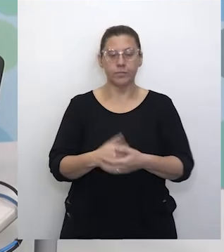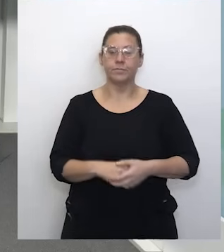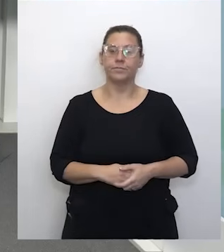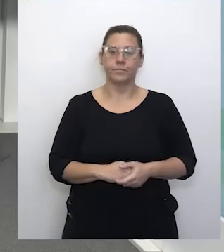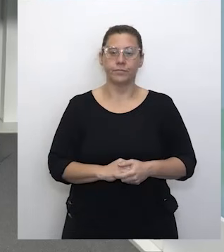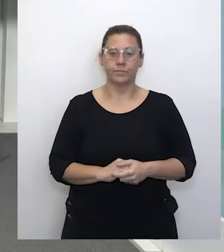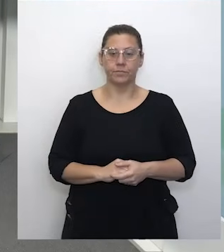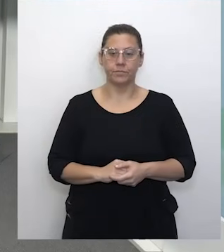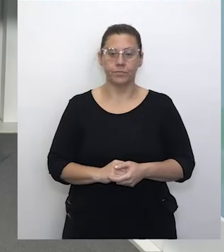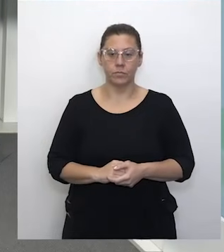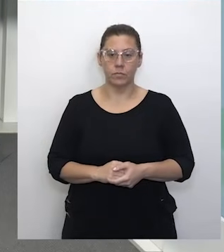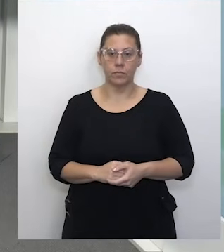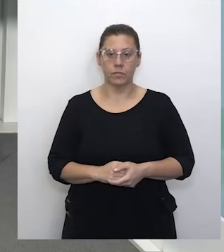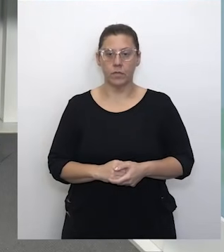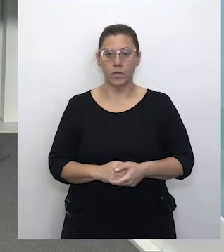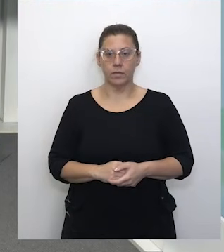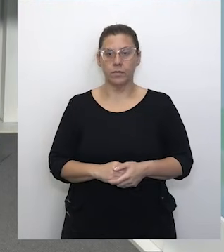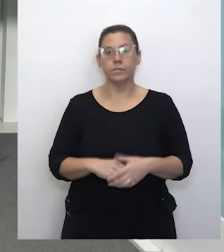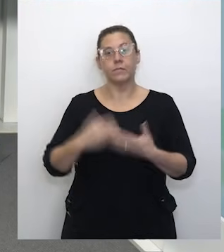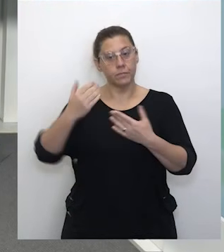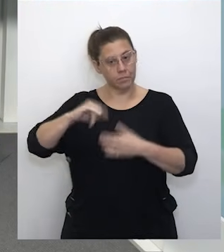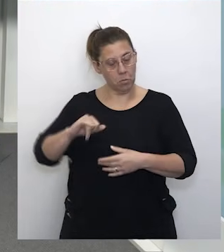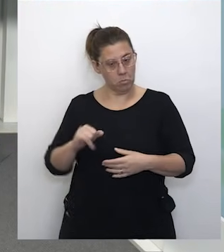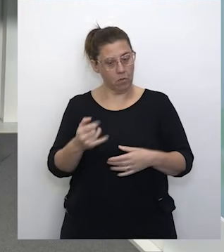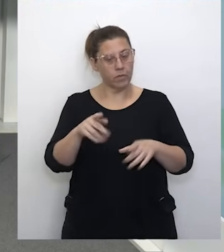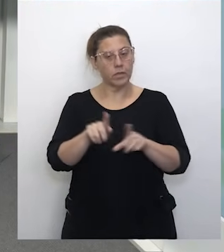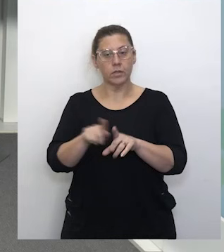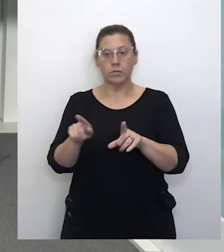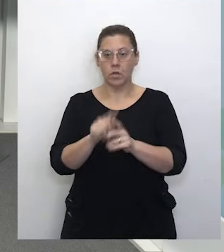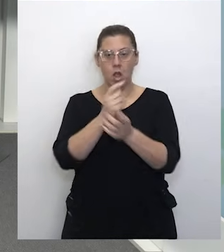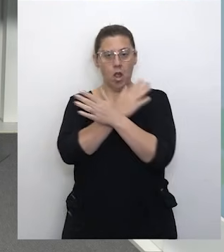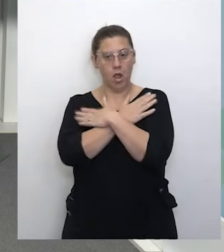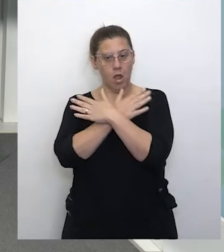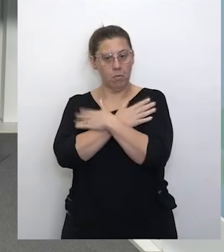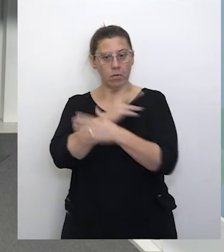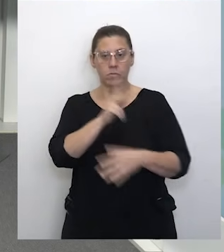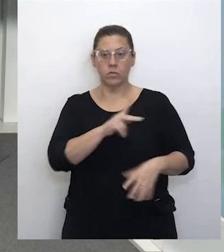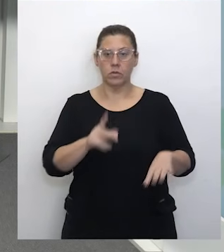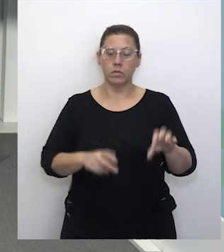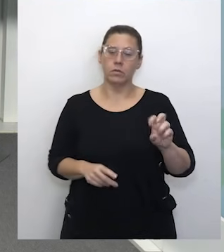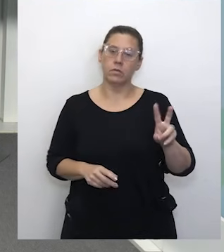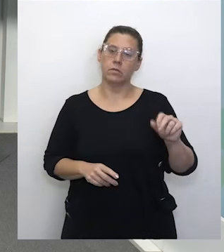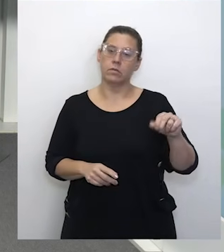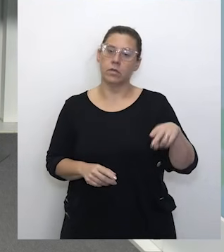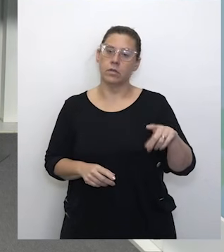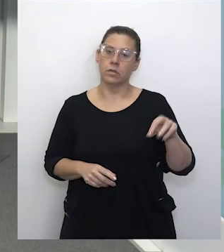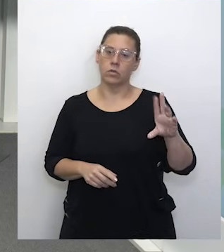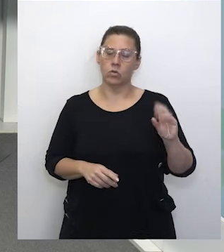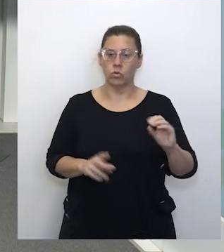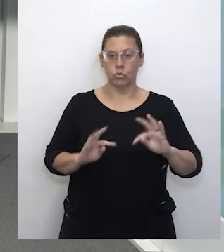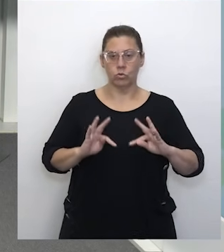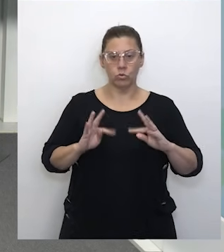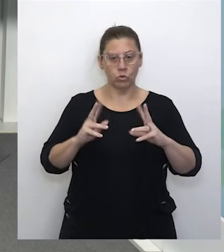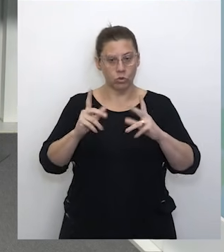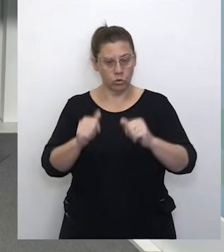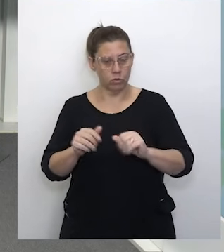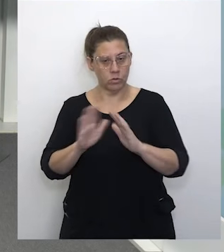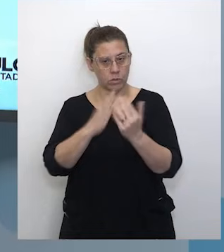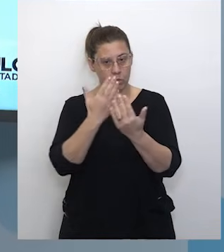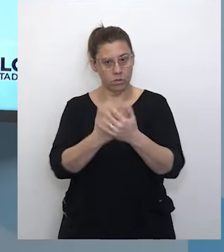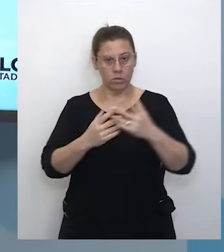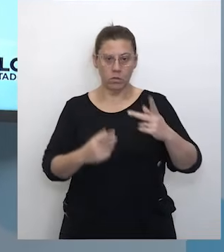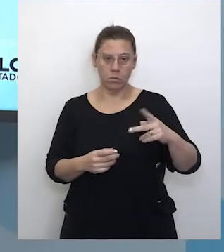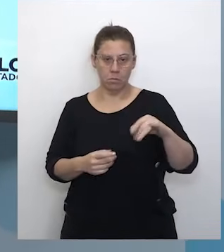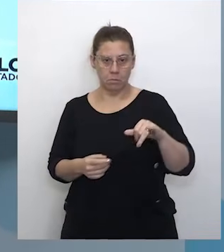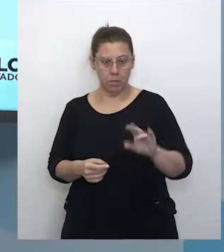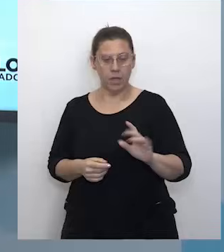né, Vivi? Isso aí. Bora. E também quero aproveitar e mandar um abraço para o professor Evandro e todo mundo lá da escola do PEI, Nelly Carbonieri